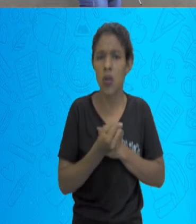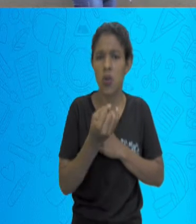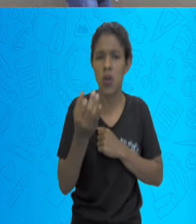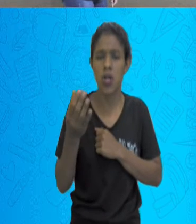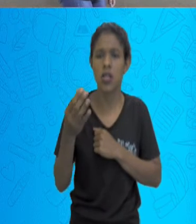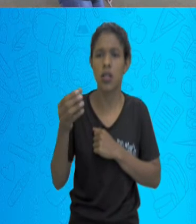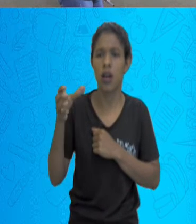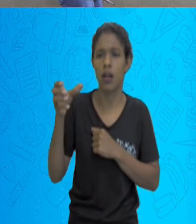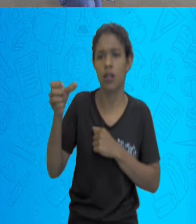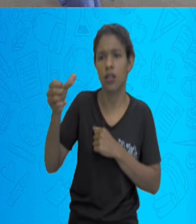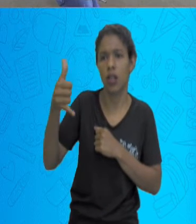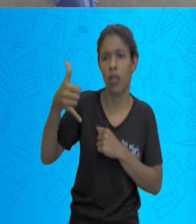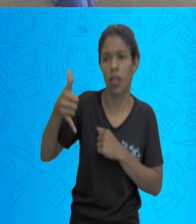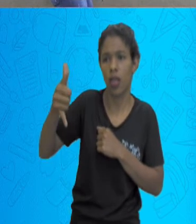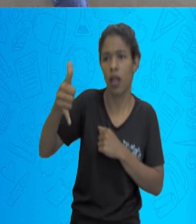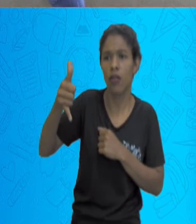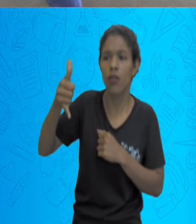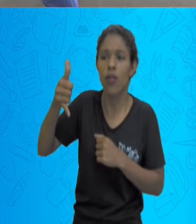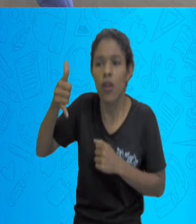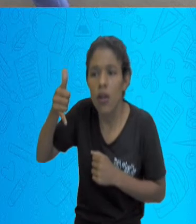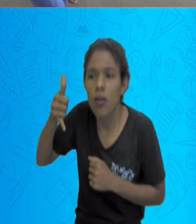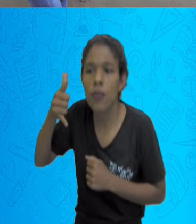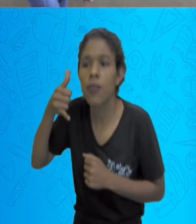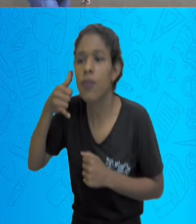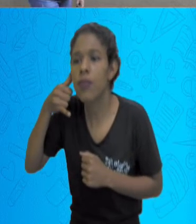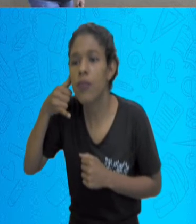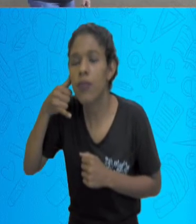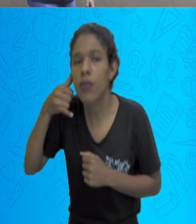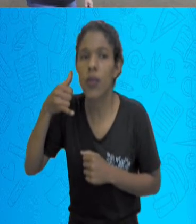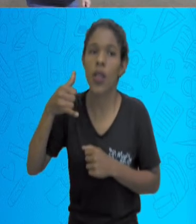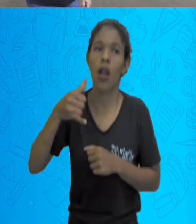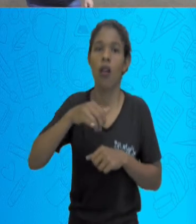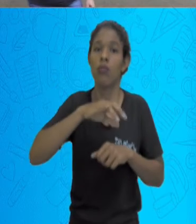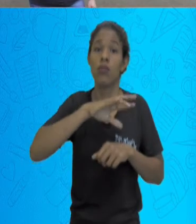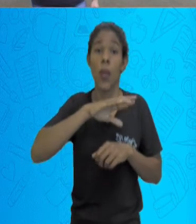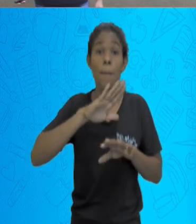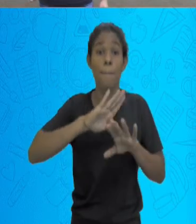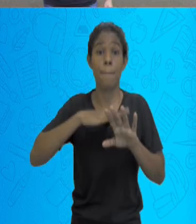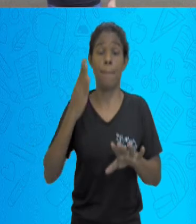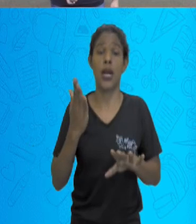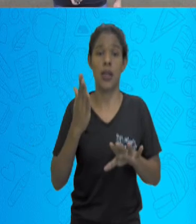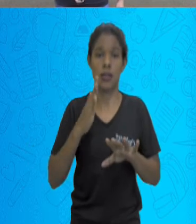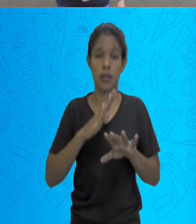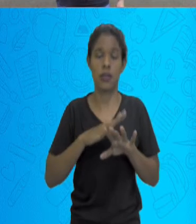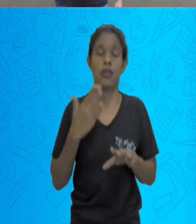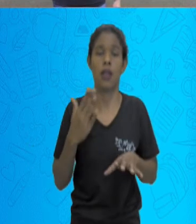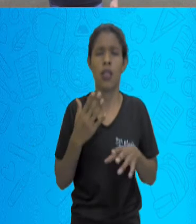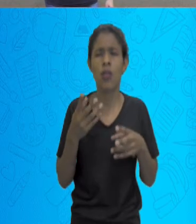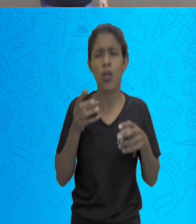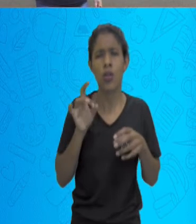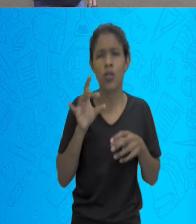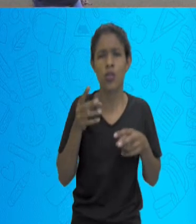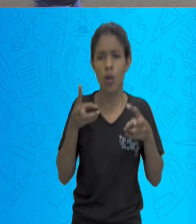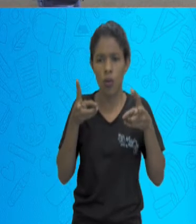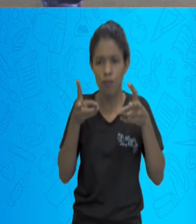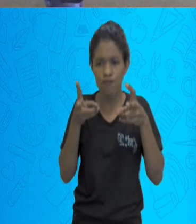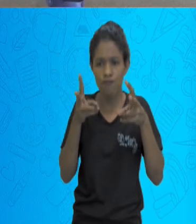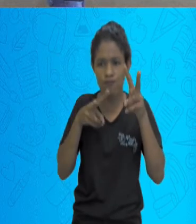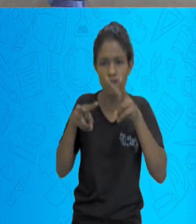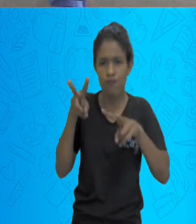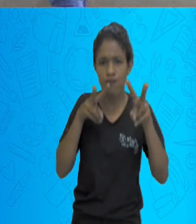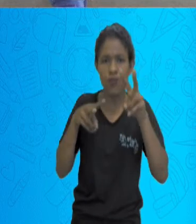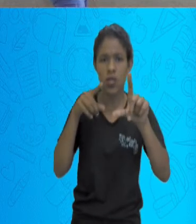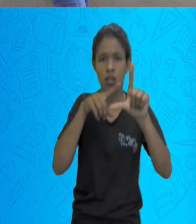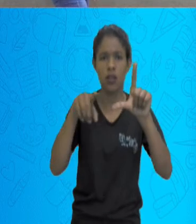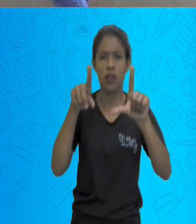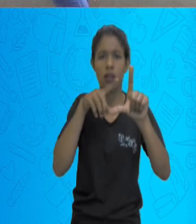de 2015. Só observando o desenho do gráfico, que conclusão já temos? Veja só.